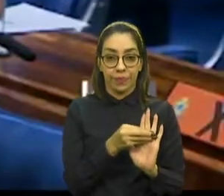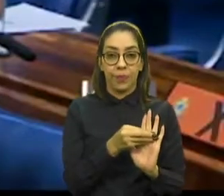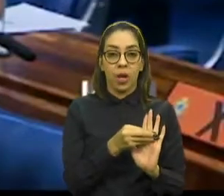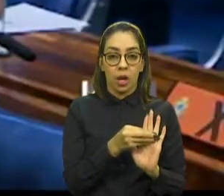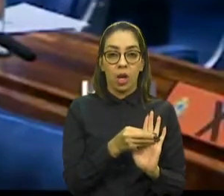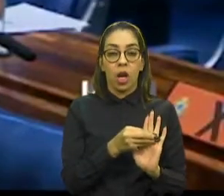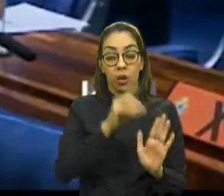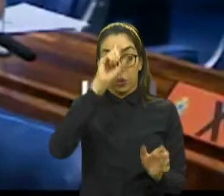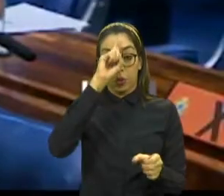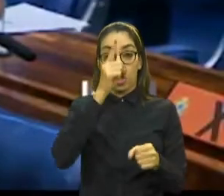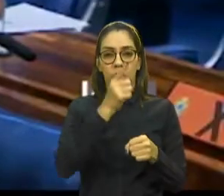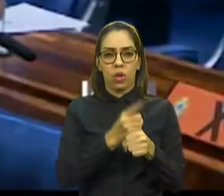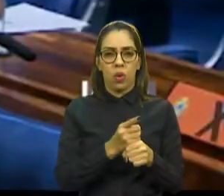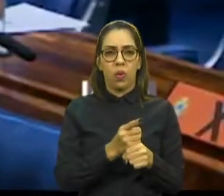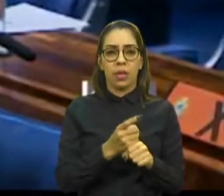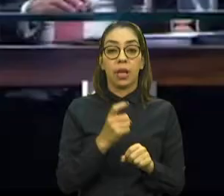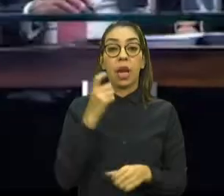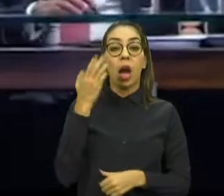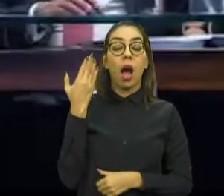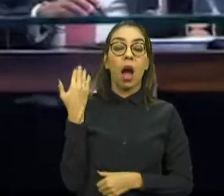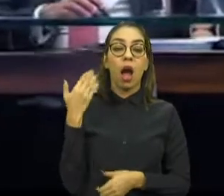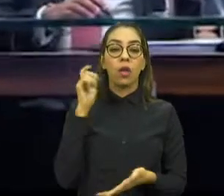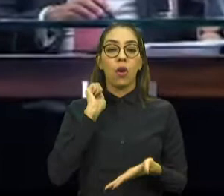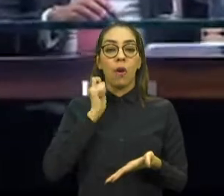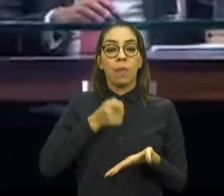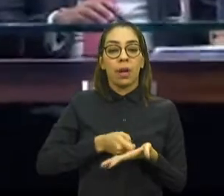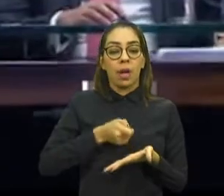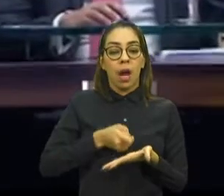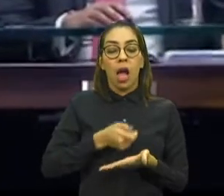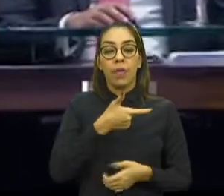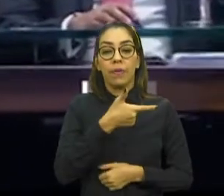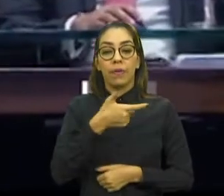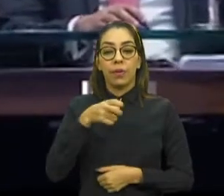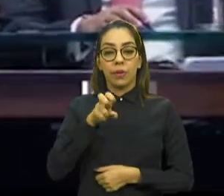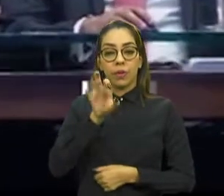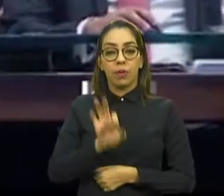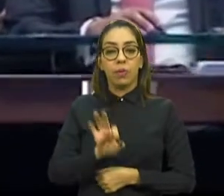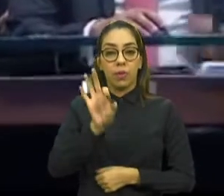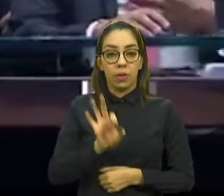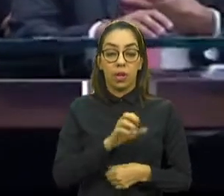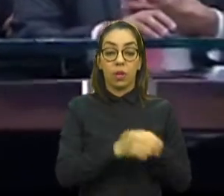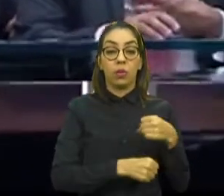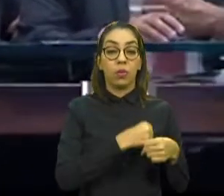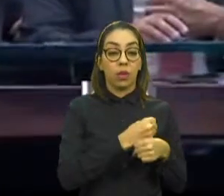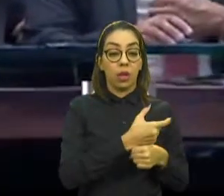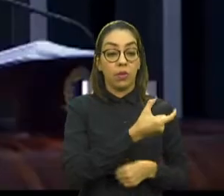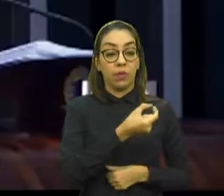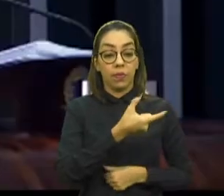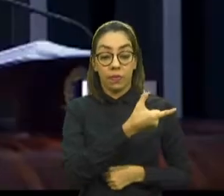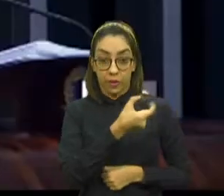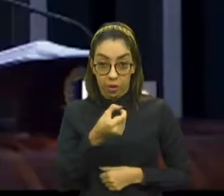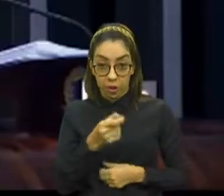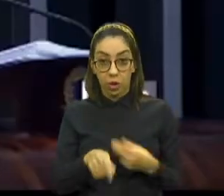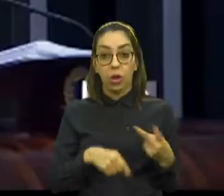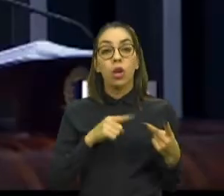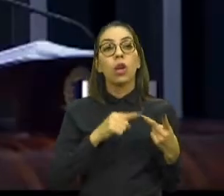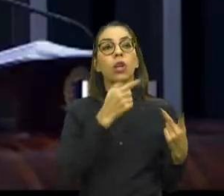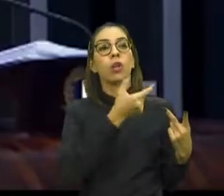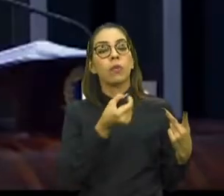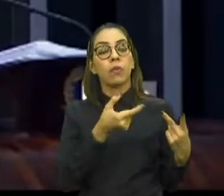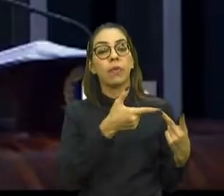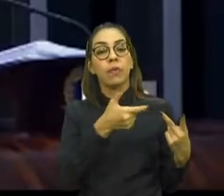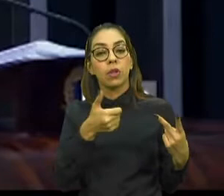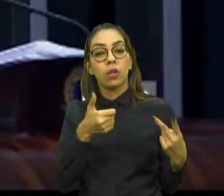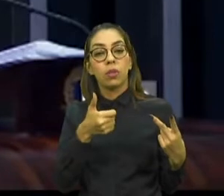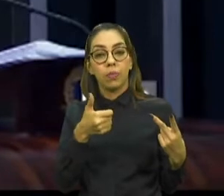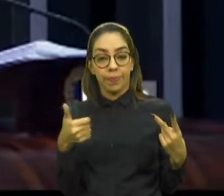de investir 25% do orçamento em educação nos anos 2020 e 2021. A matéria recebeu